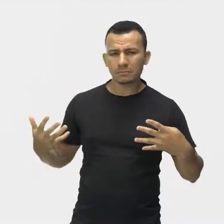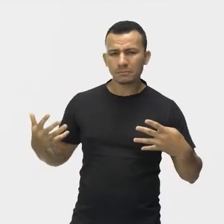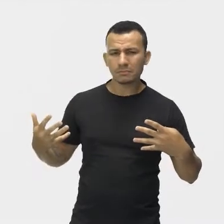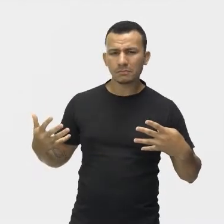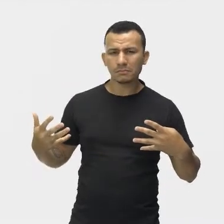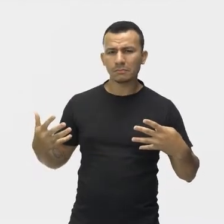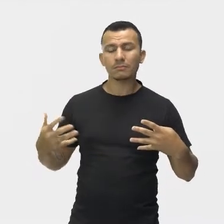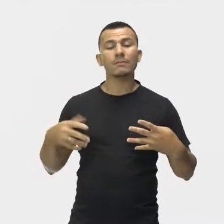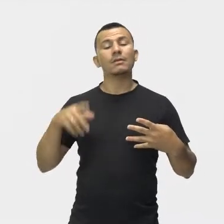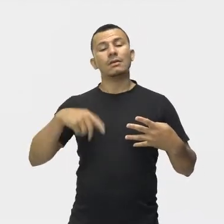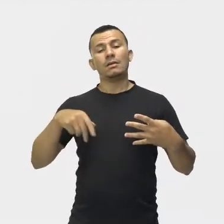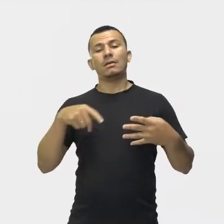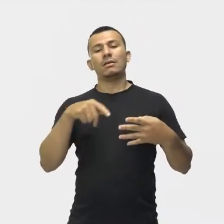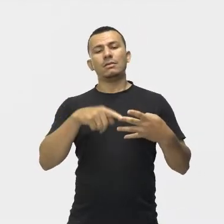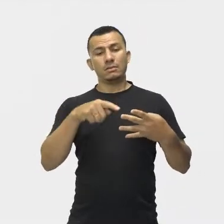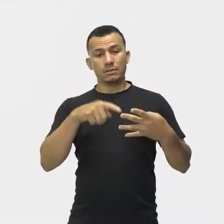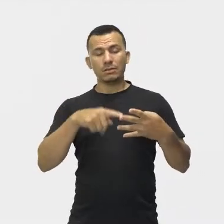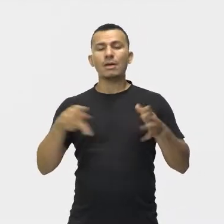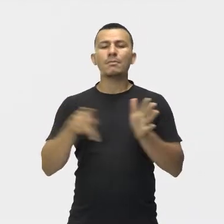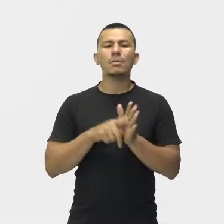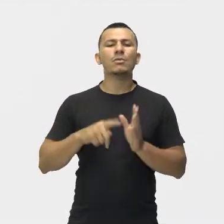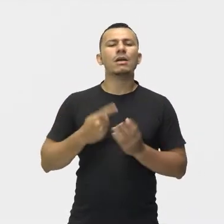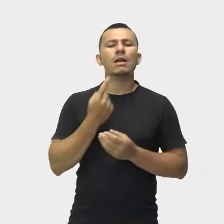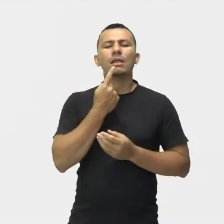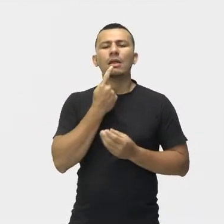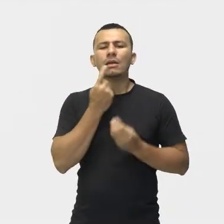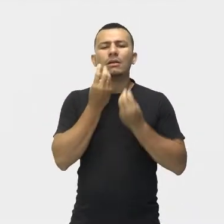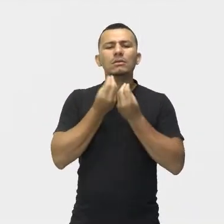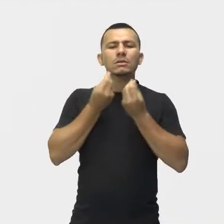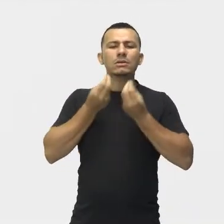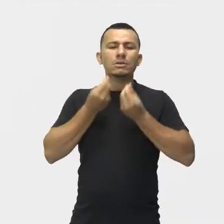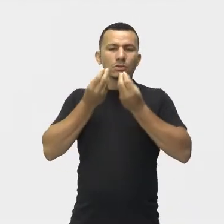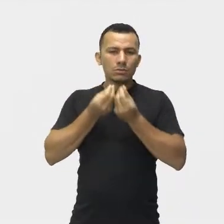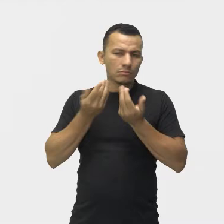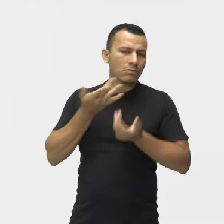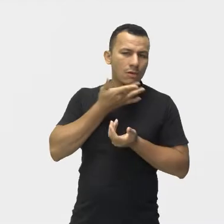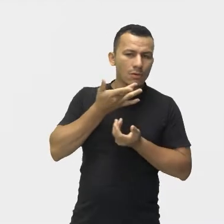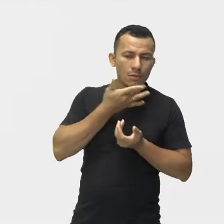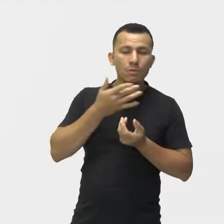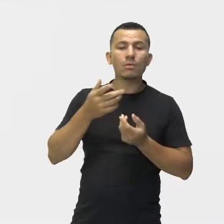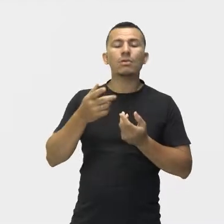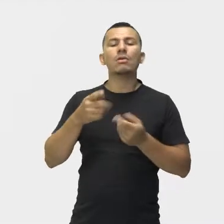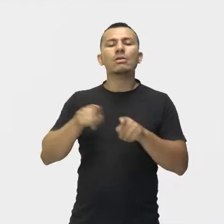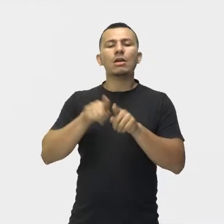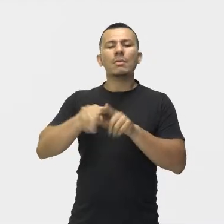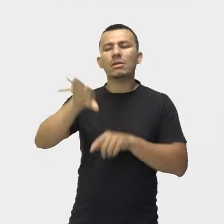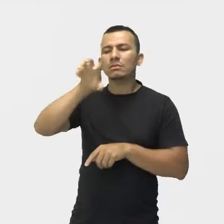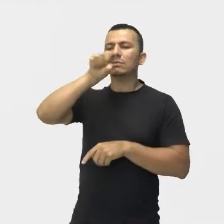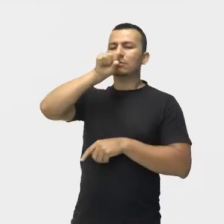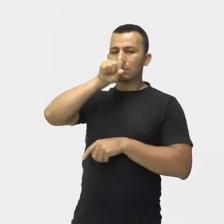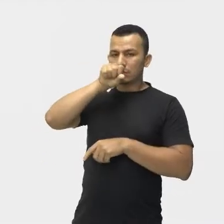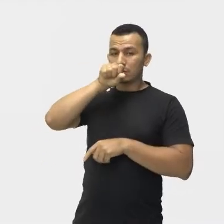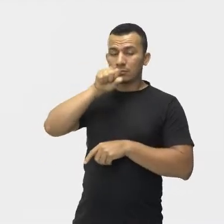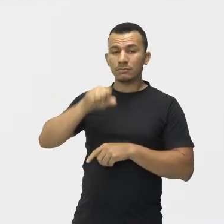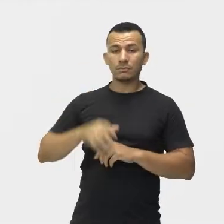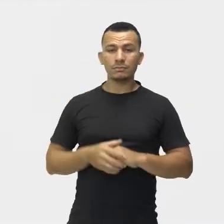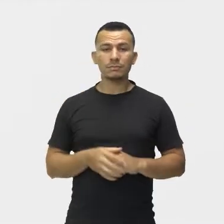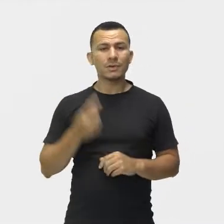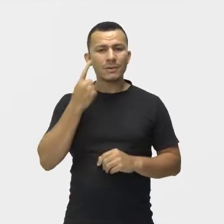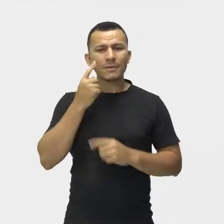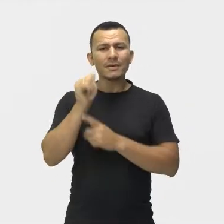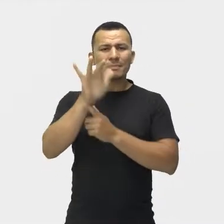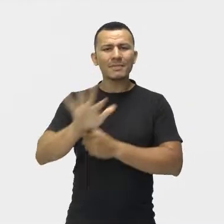com o gosto dos alimentos, né, os sabores, por exemplo, e até mesmo o cheiro. Como a gente está observando aí